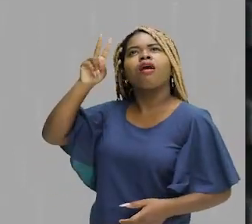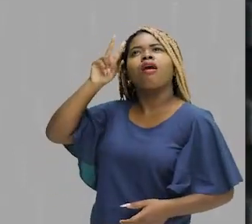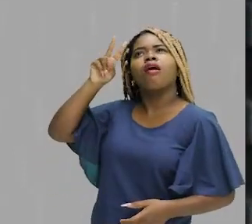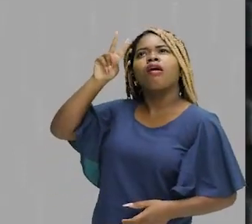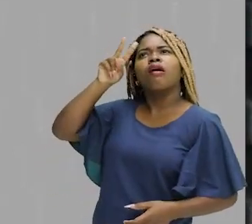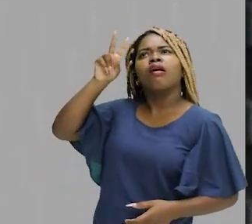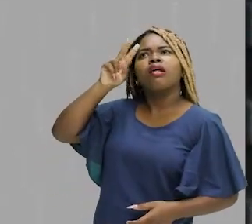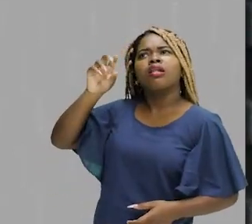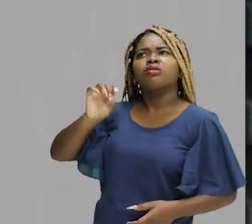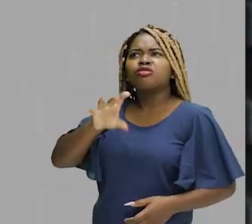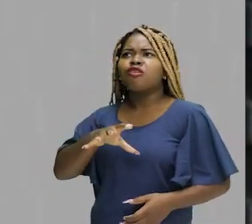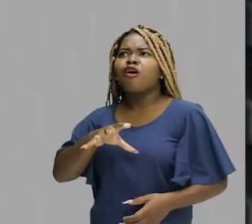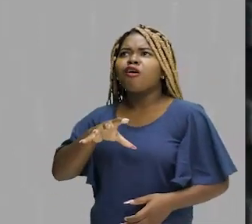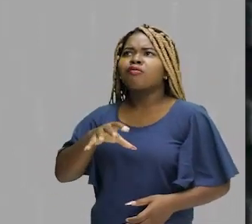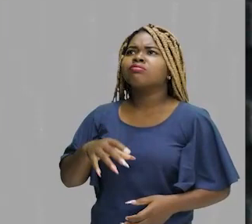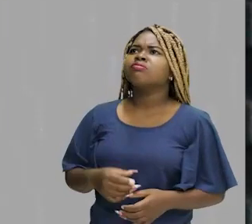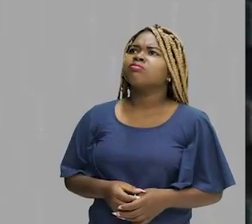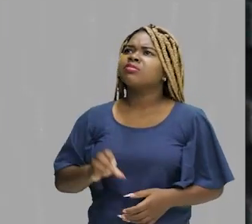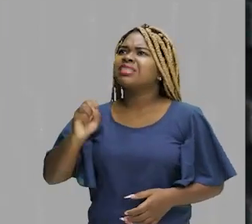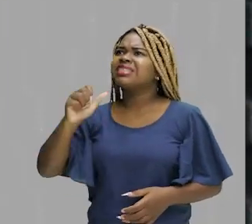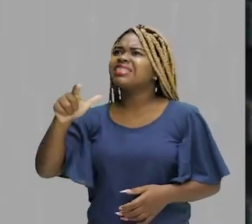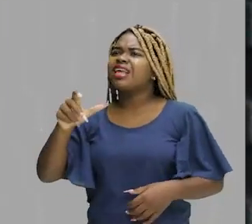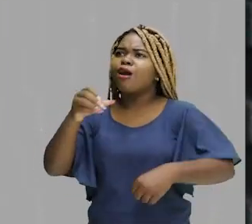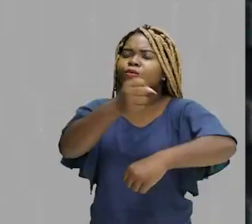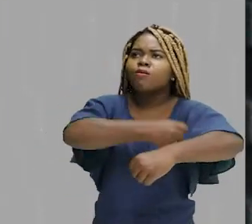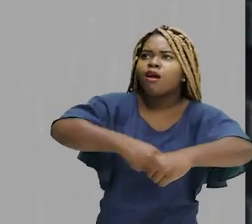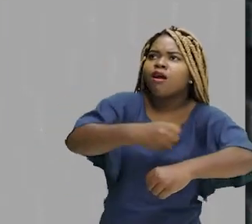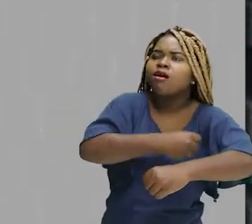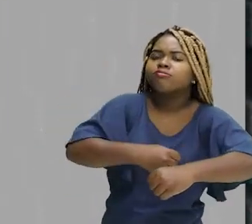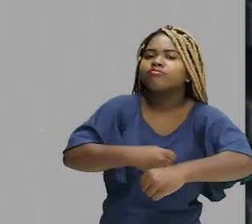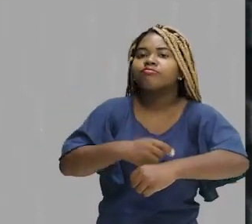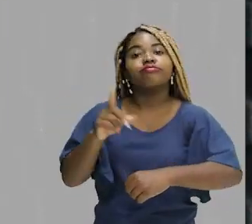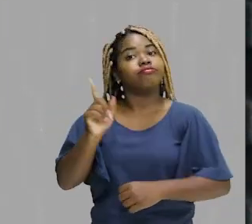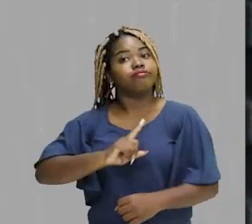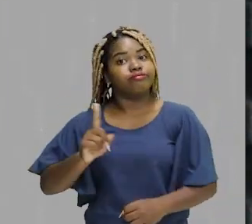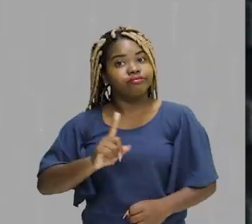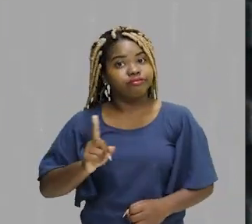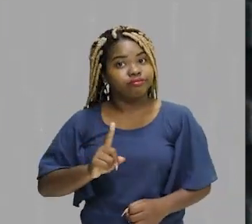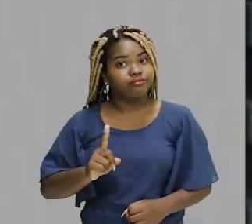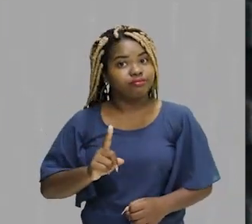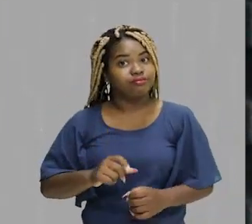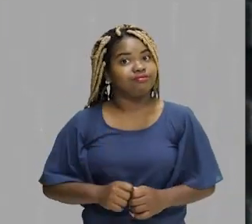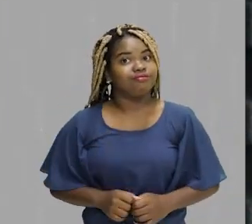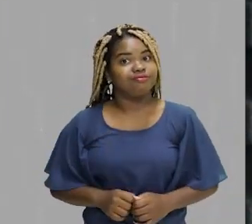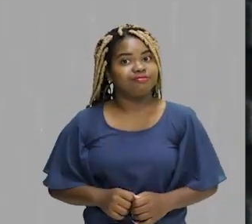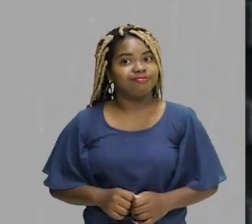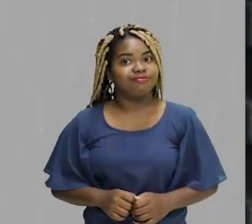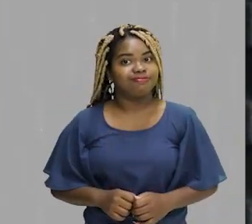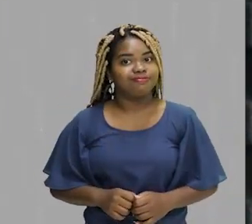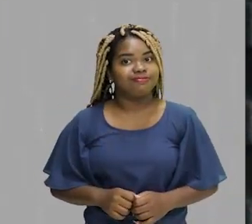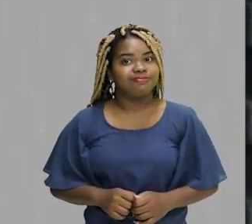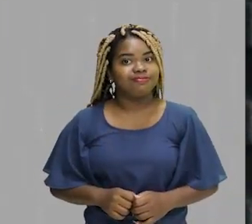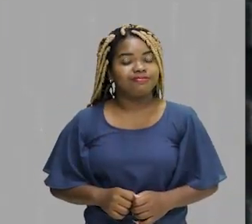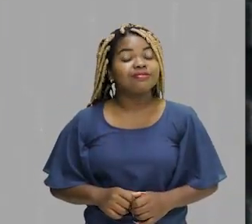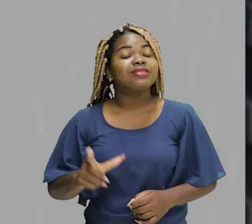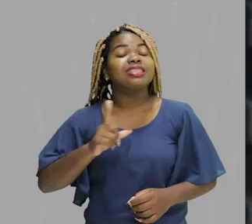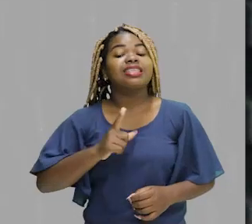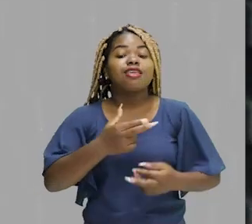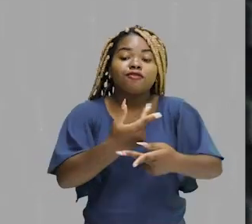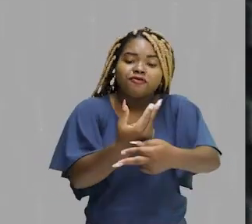nos referindo ao sal de cozinha, que mais na frente nós vamos chamá-lo de cloreto de sódio.